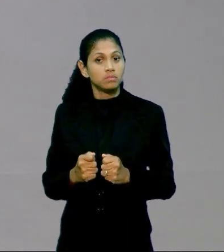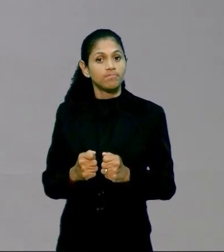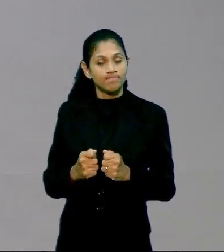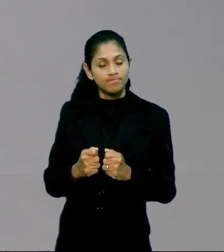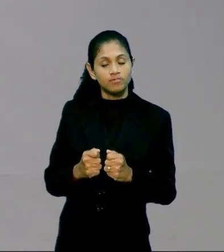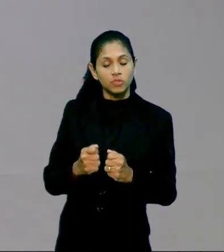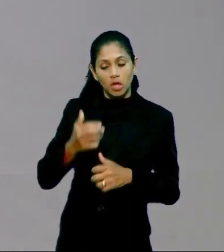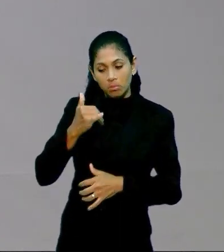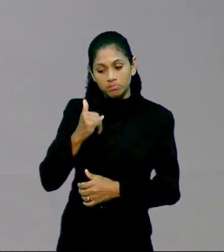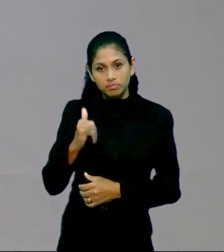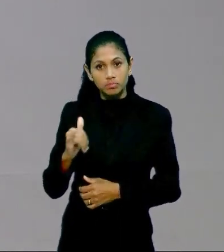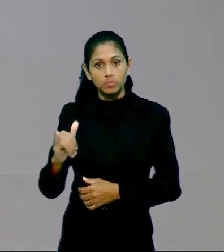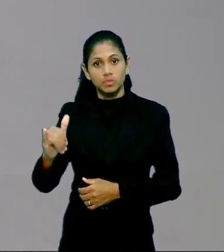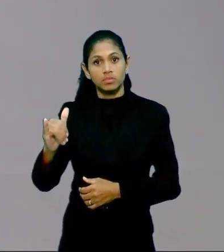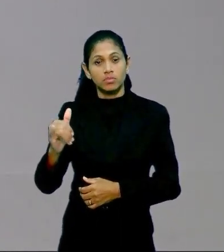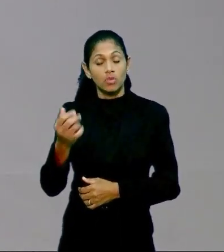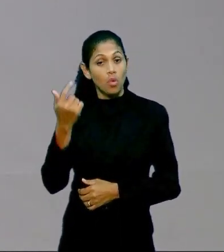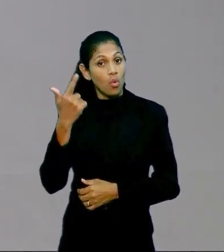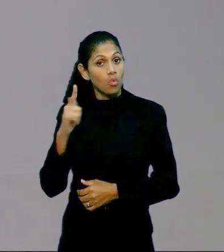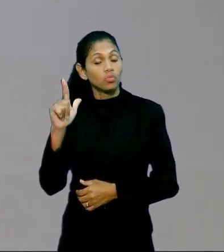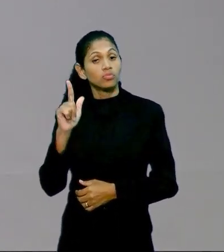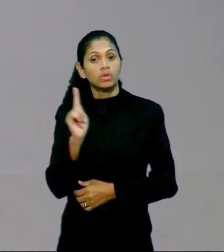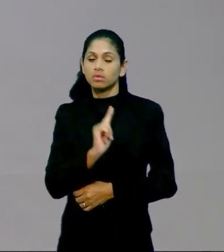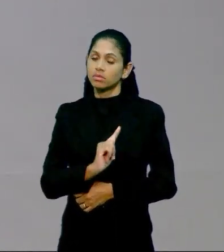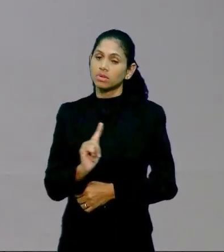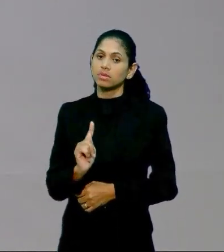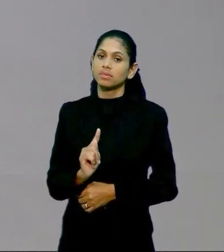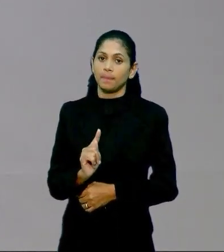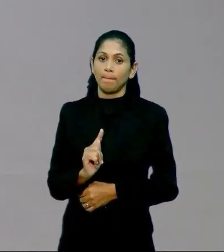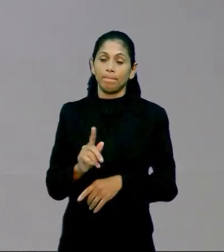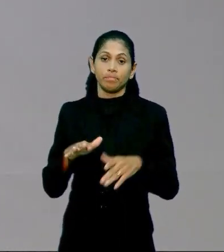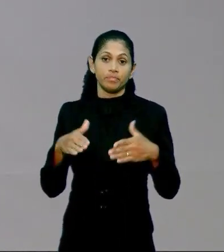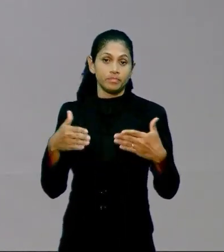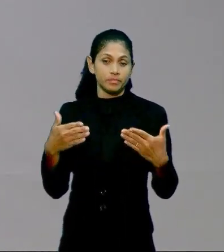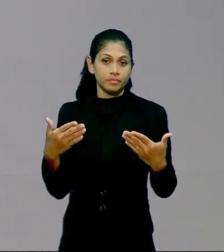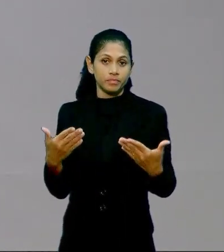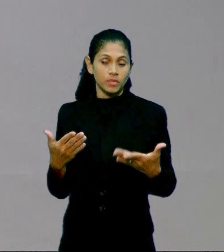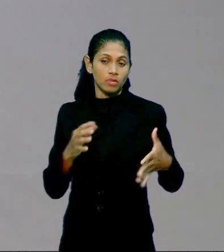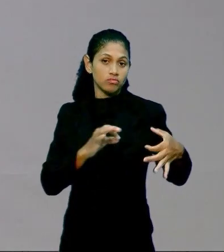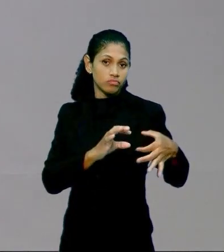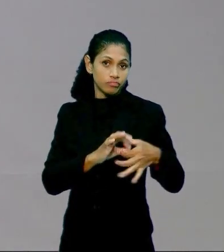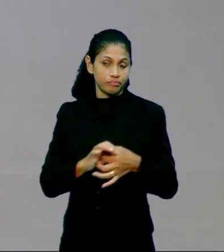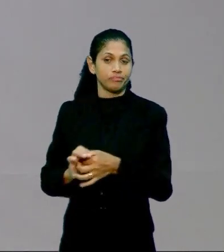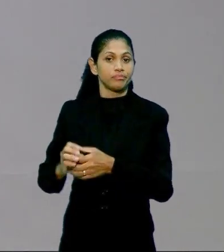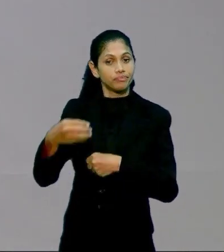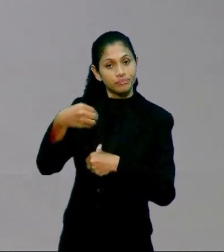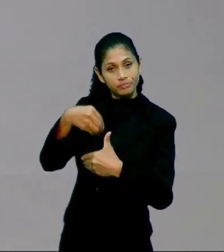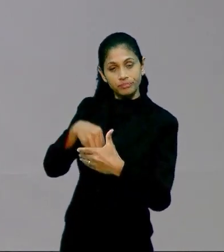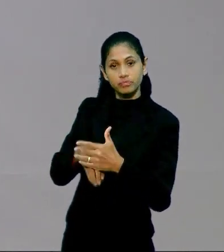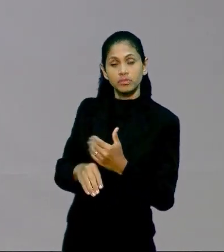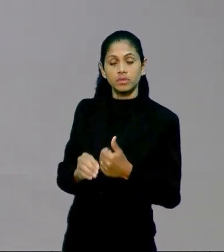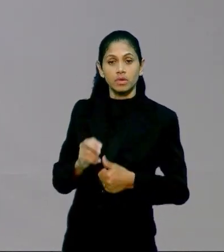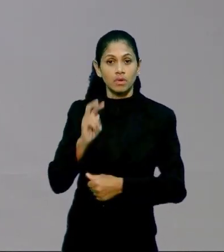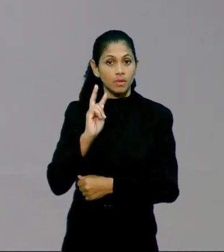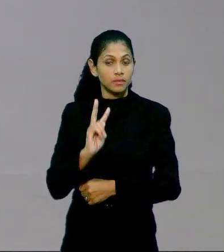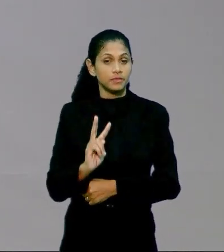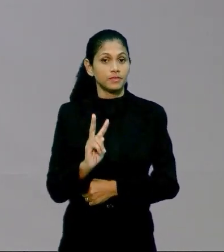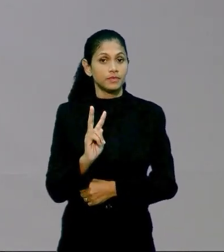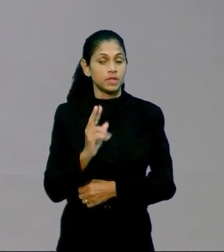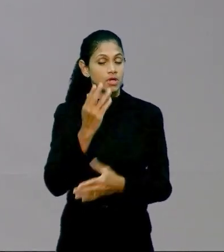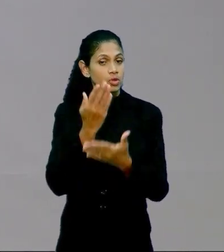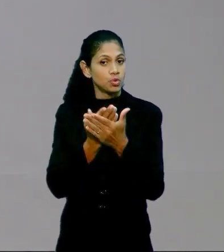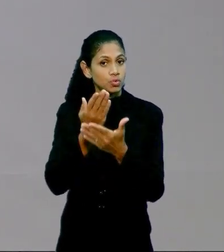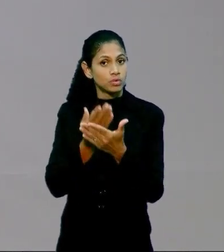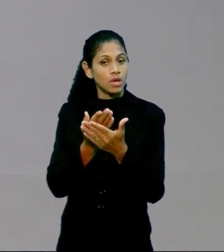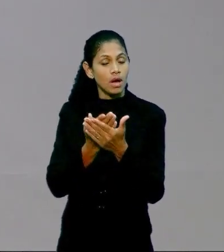conduzem eletricidade, outras não, certo? Então, nesse contexto aí que nós vamos ver essa primeira